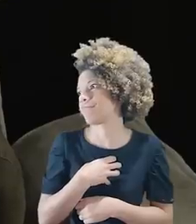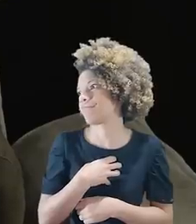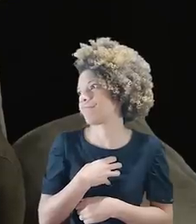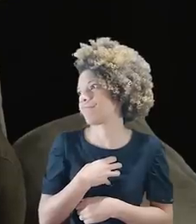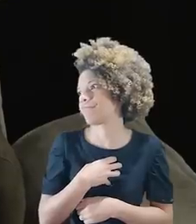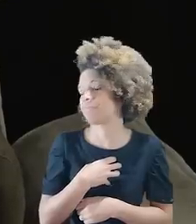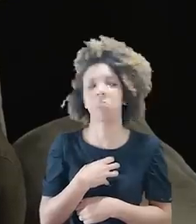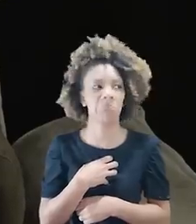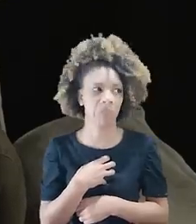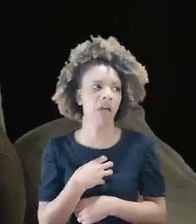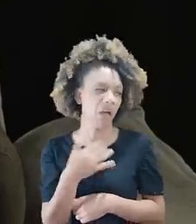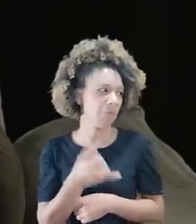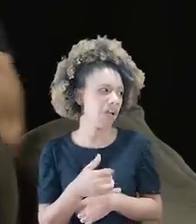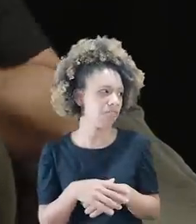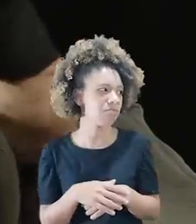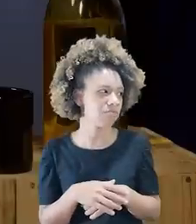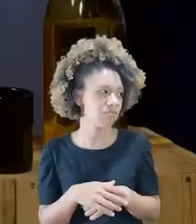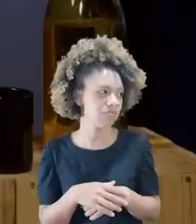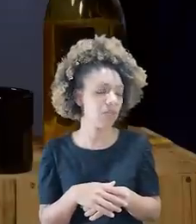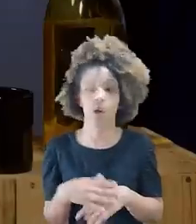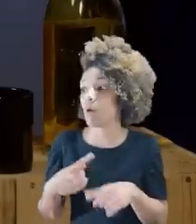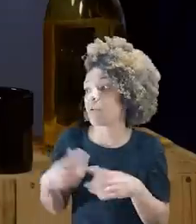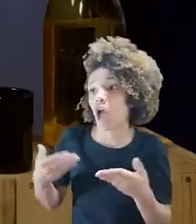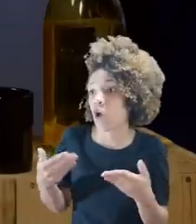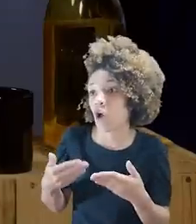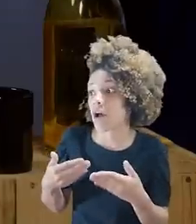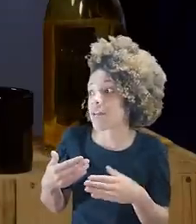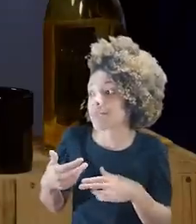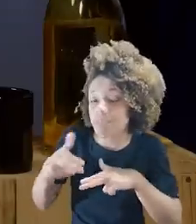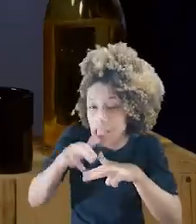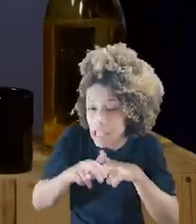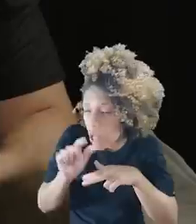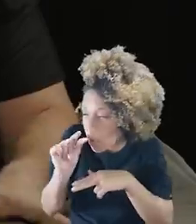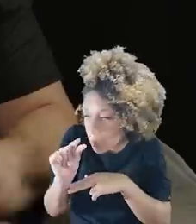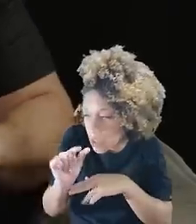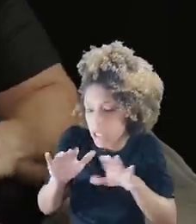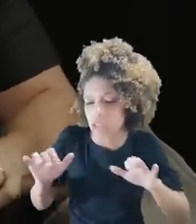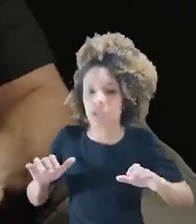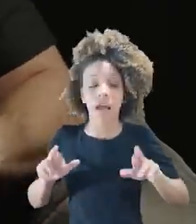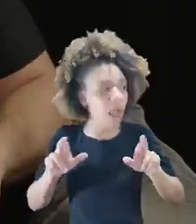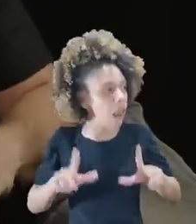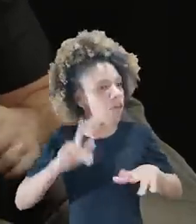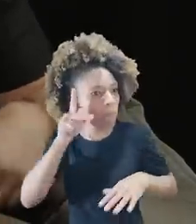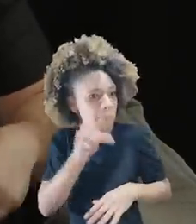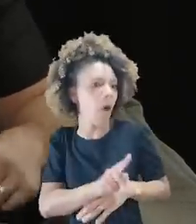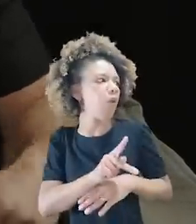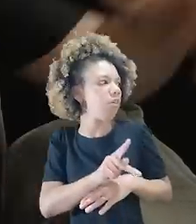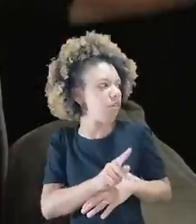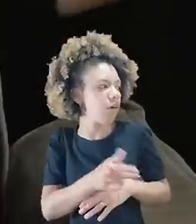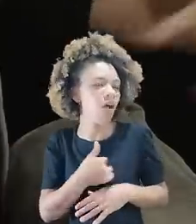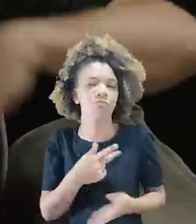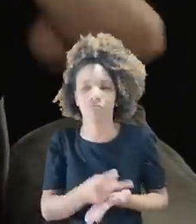é é uma merda isso eu S porque agora eu tô conseguindo sentar um pouquinho Relaxa senta é uma sempre